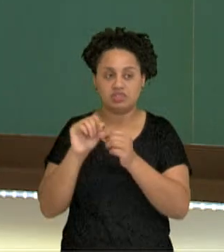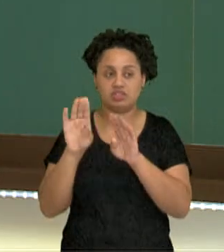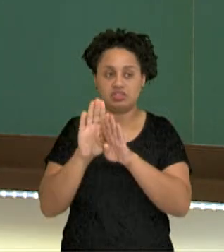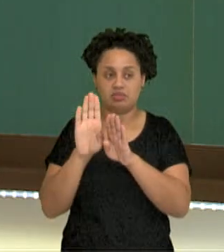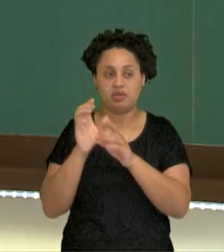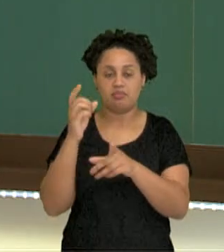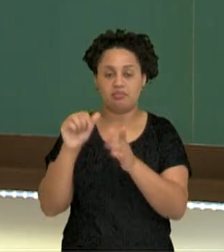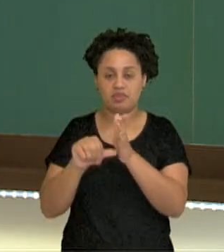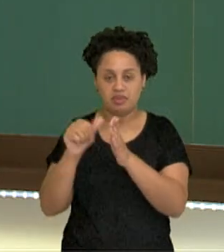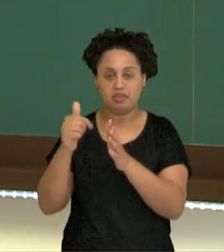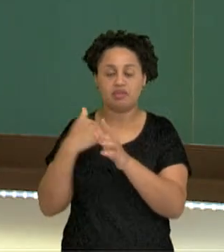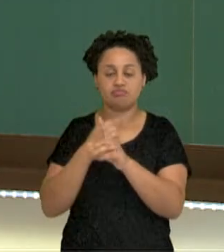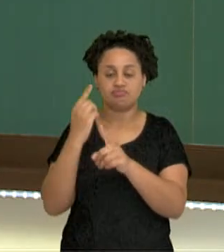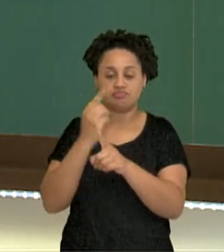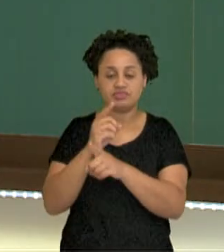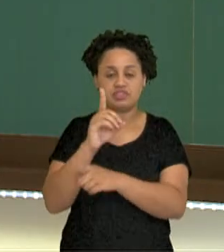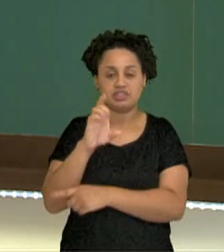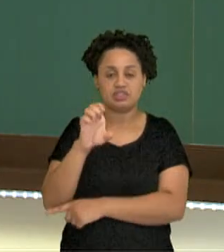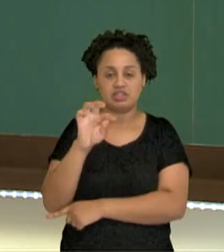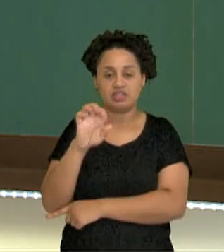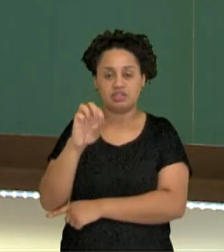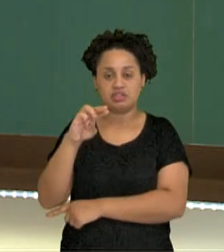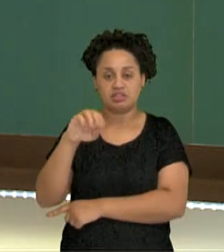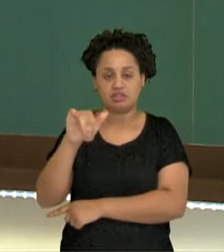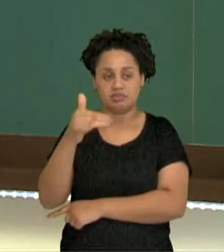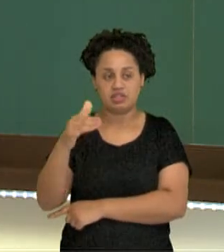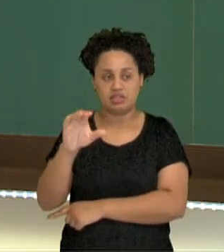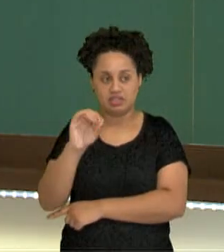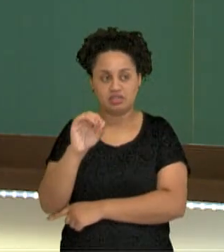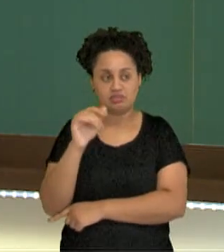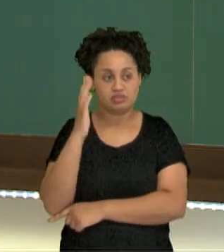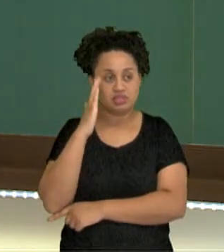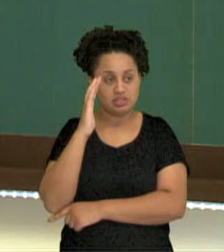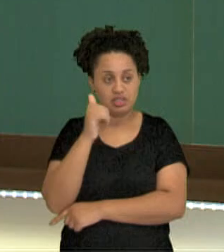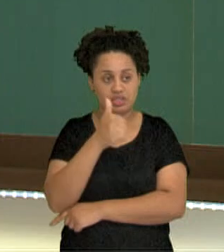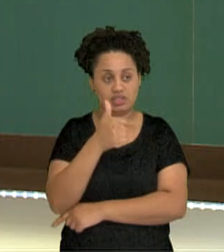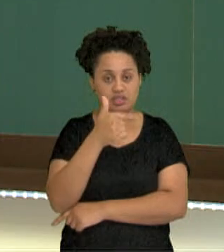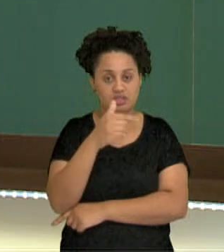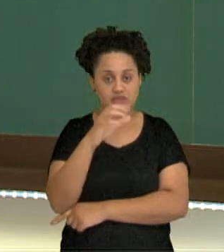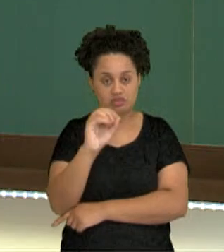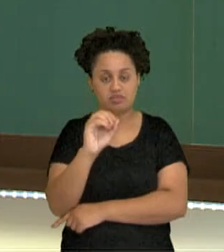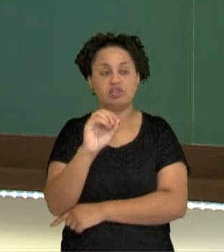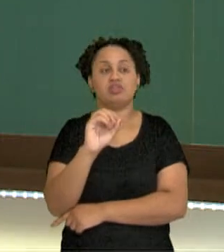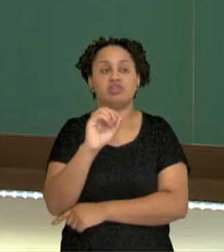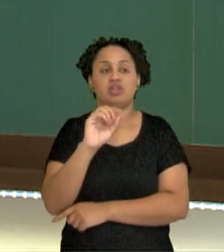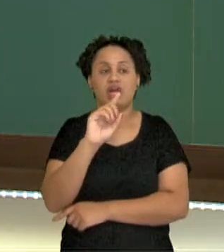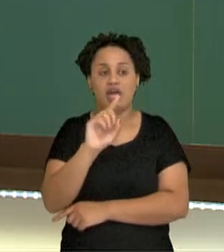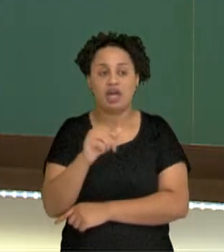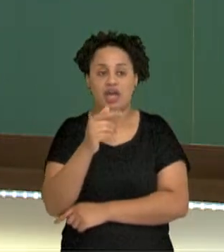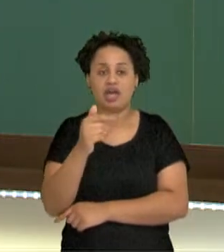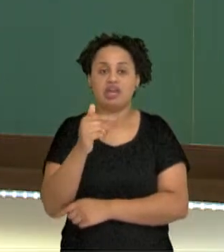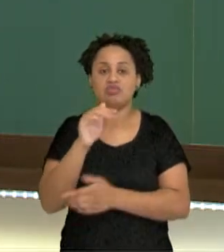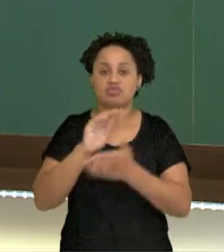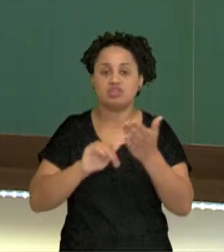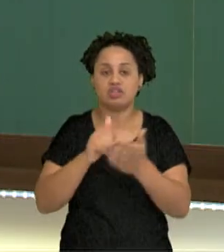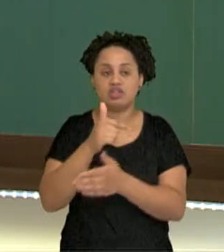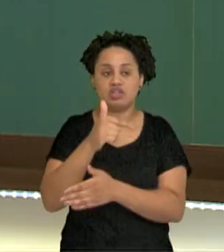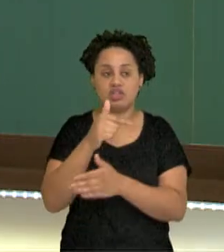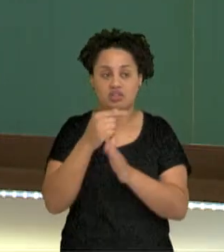passos. Primeira determinação, encontro 120, 120 no segundo quadrante, cosseno